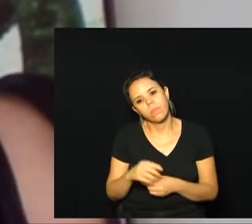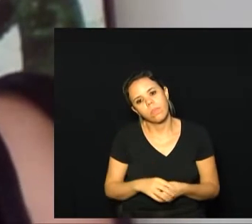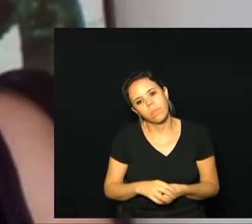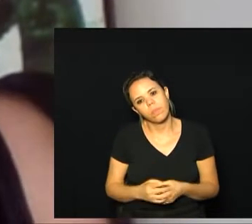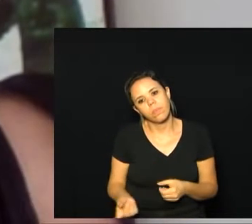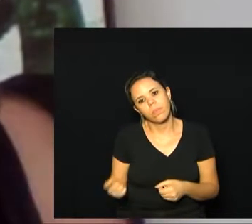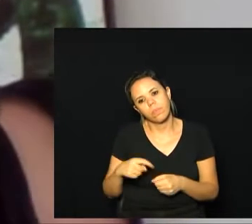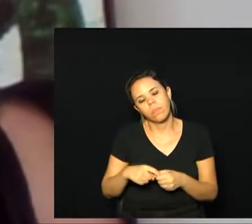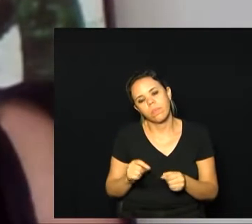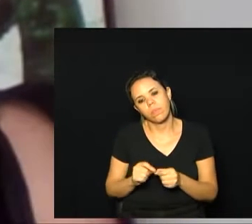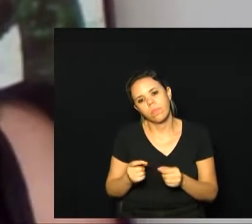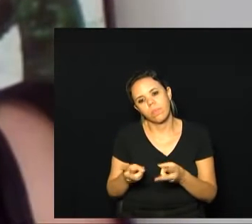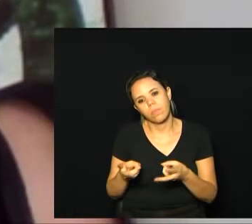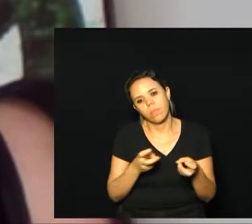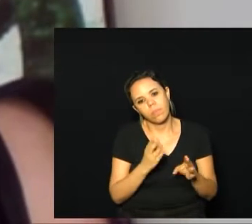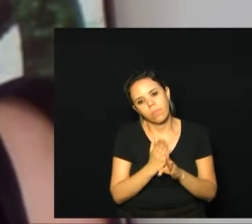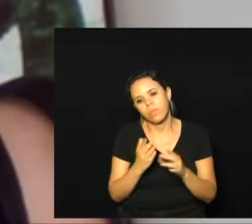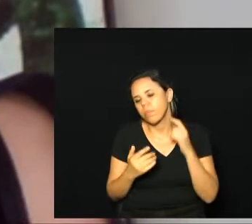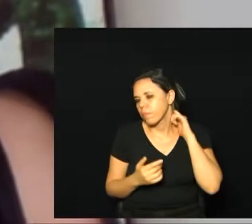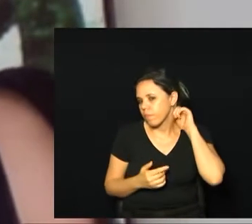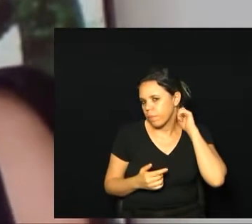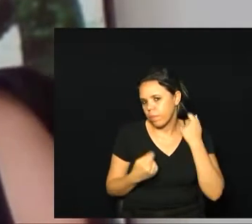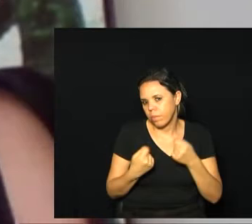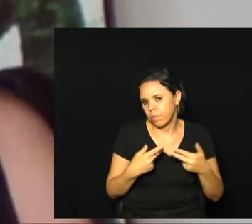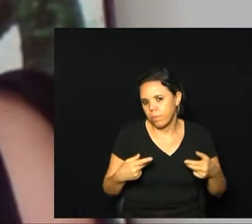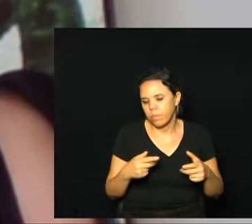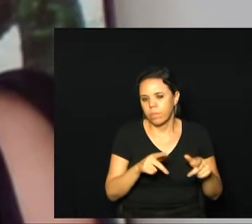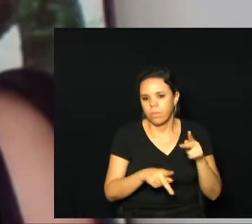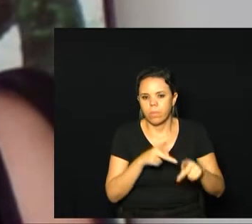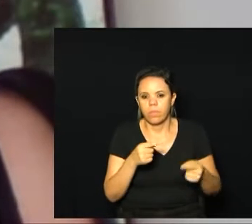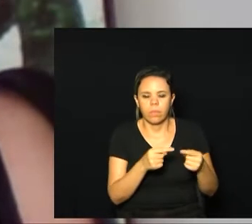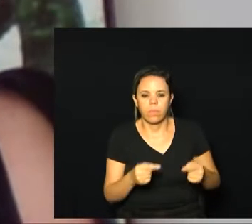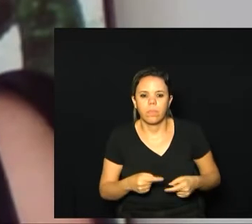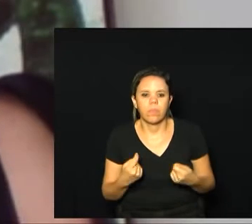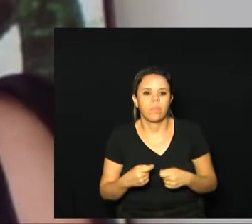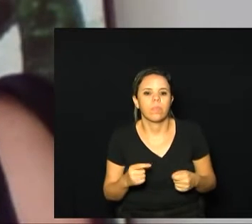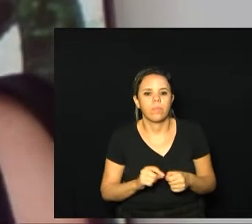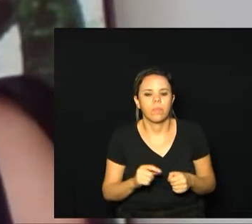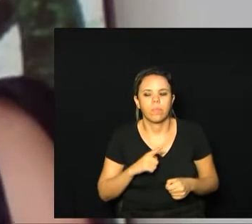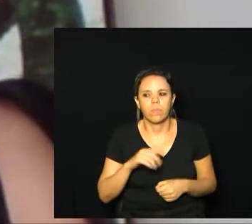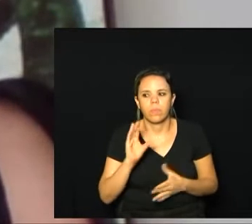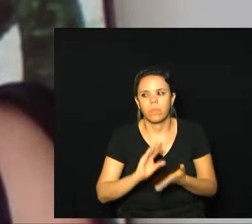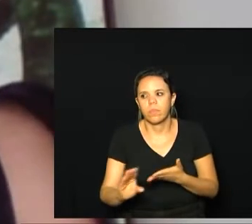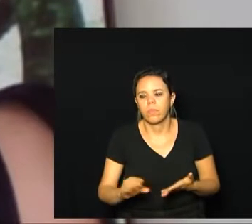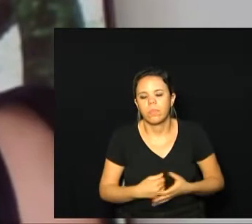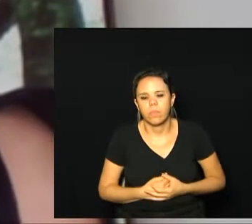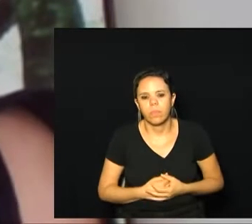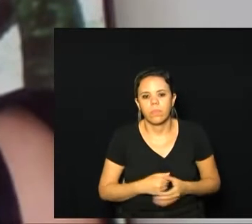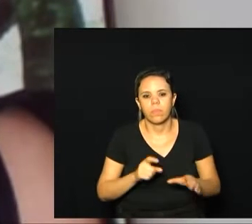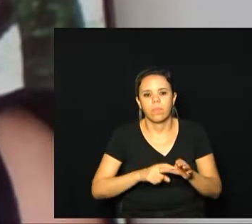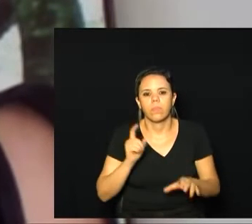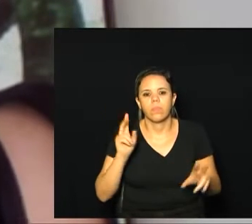que vão identificar quais são as maiores demandas daquela população e aonde se deve ter um investimento. Então, a